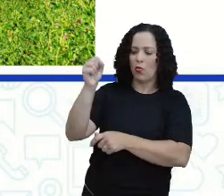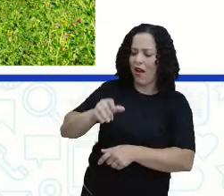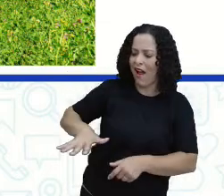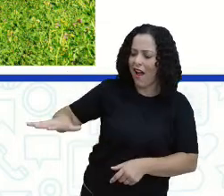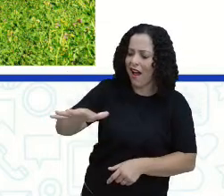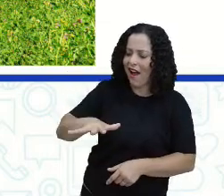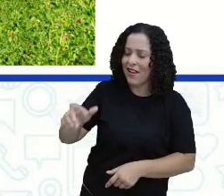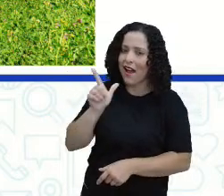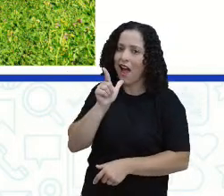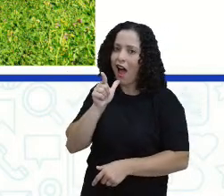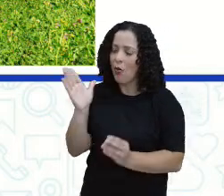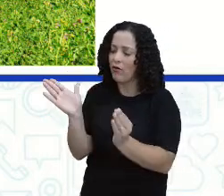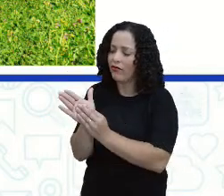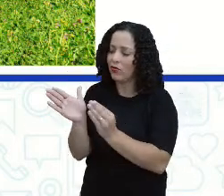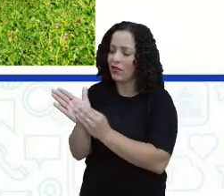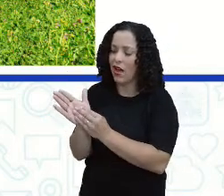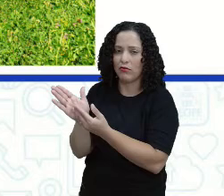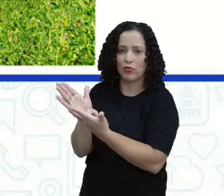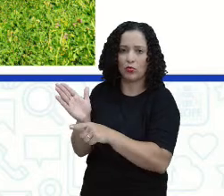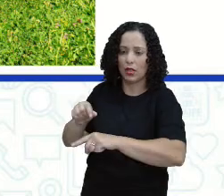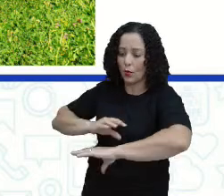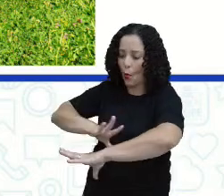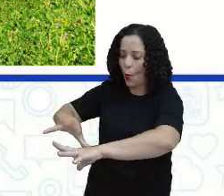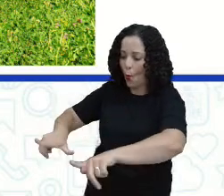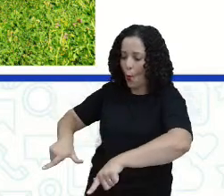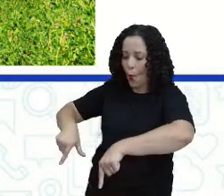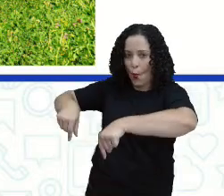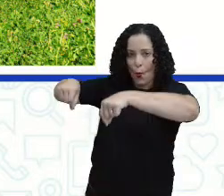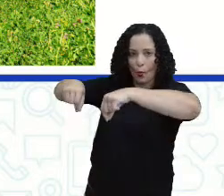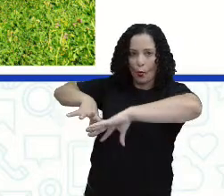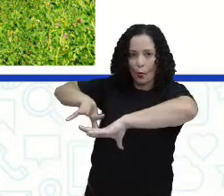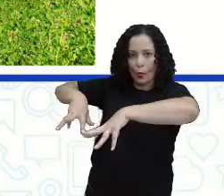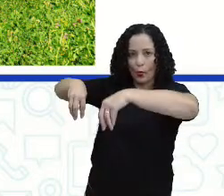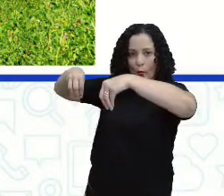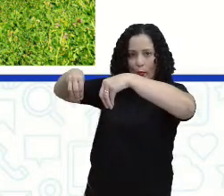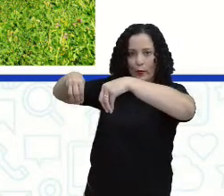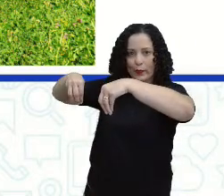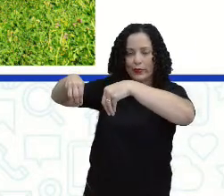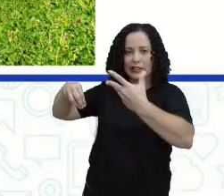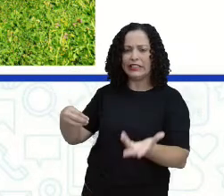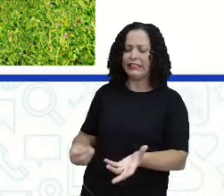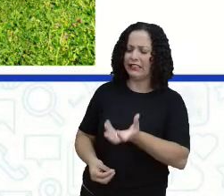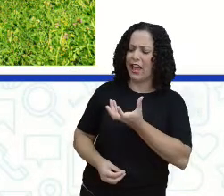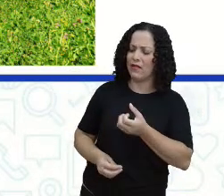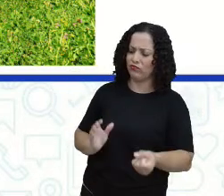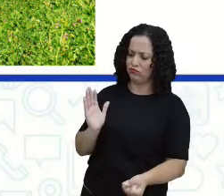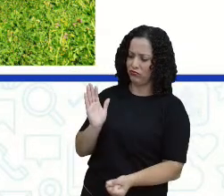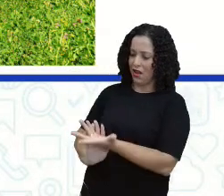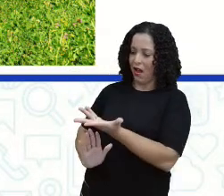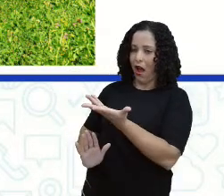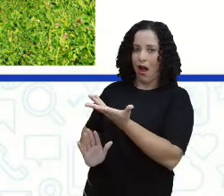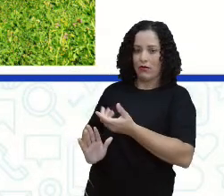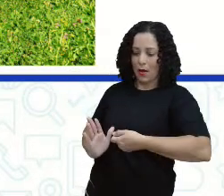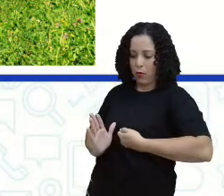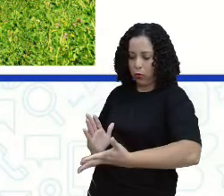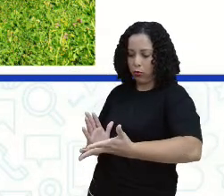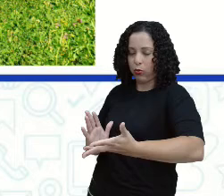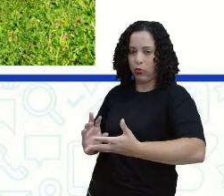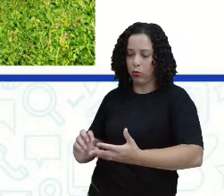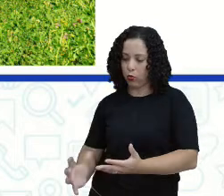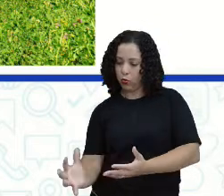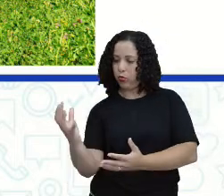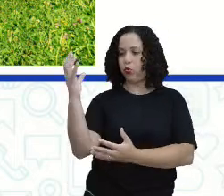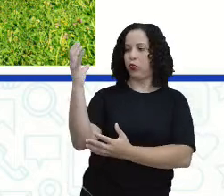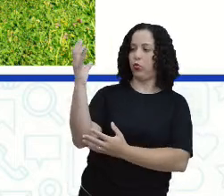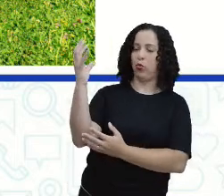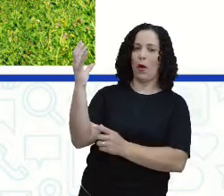falta água, né, é uma área um ambiente mais seco, né, e ele quer plantar uma determinada espécie ali, mas